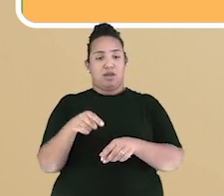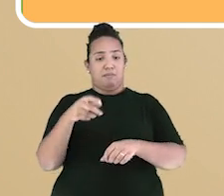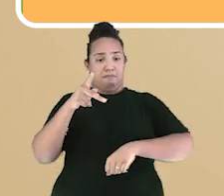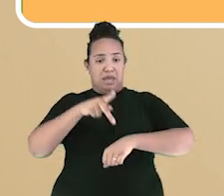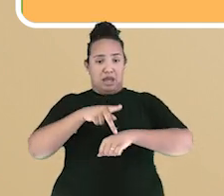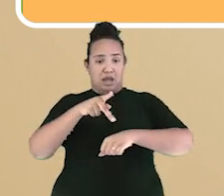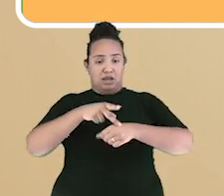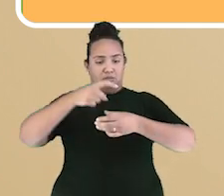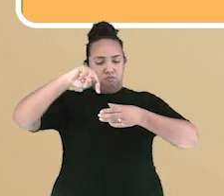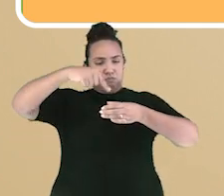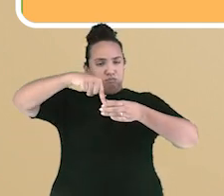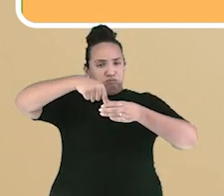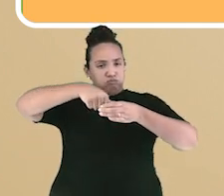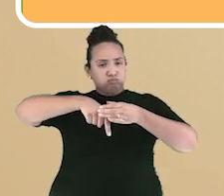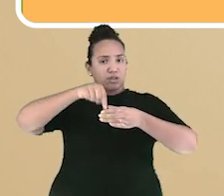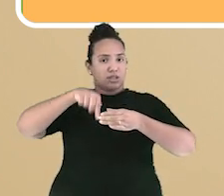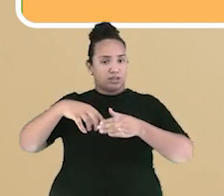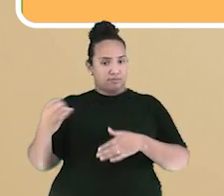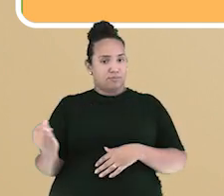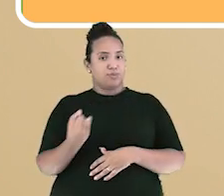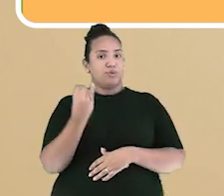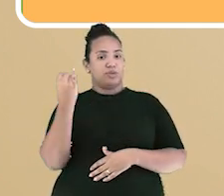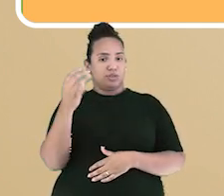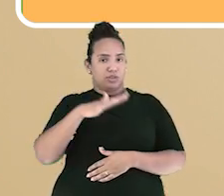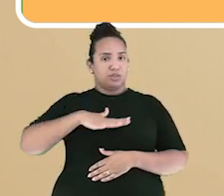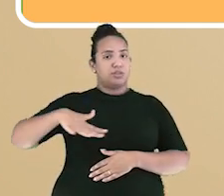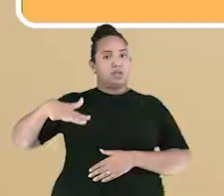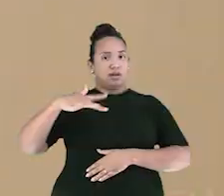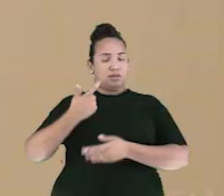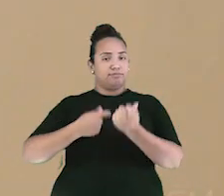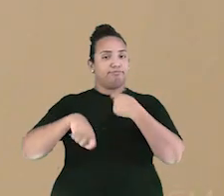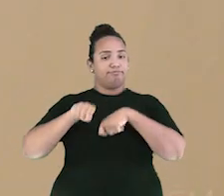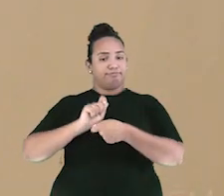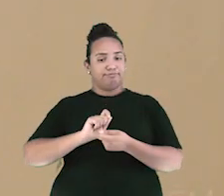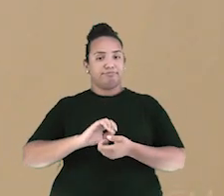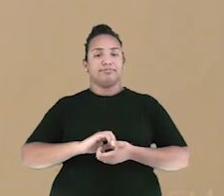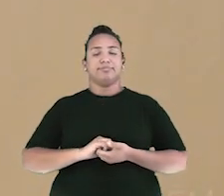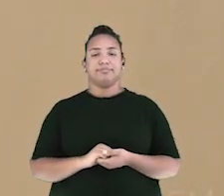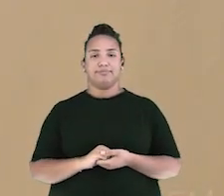ser uma pedra preciosa extremamente valiosa no mercado.